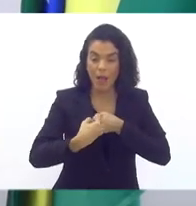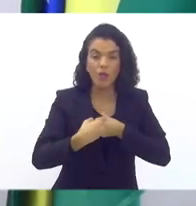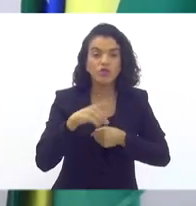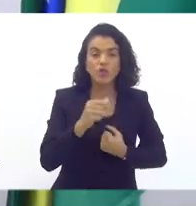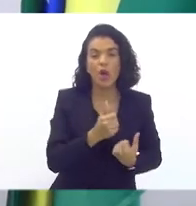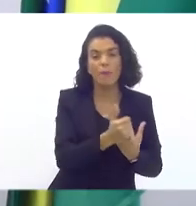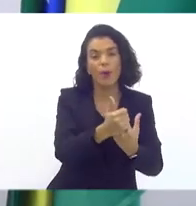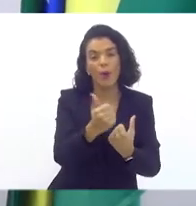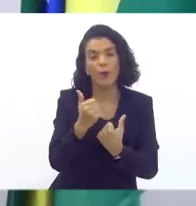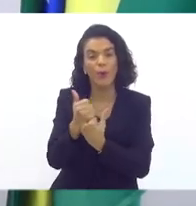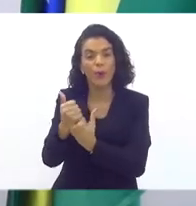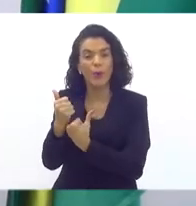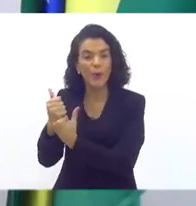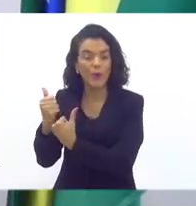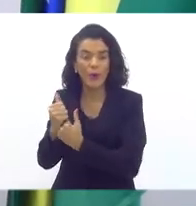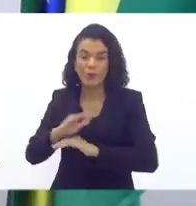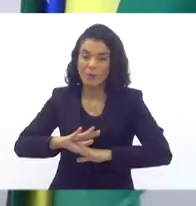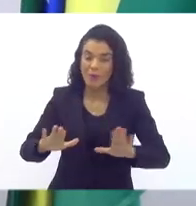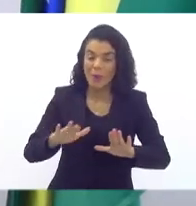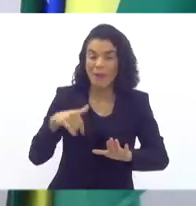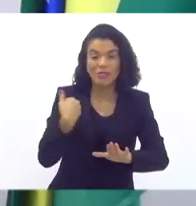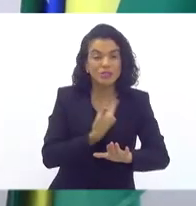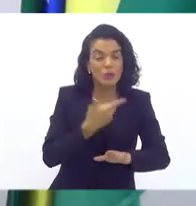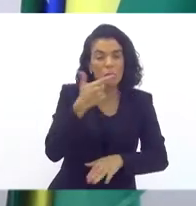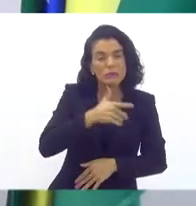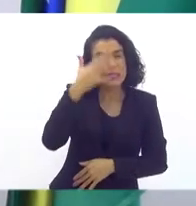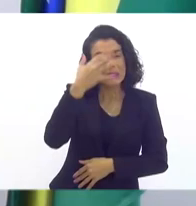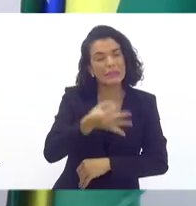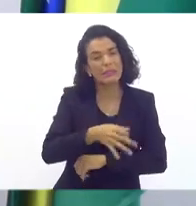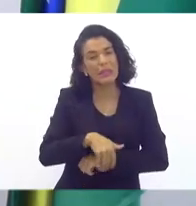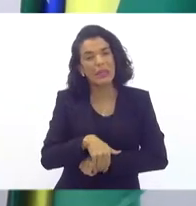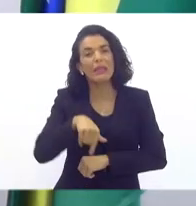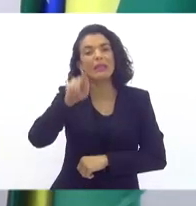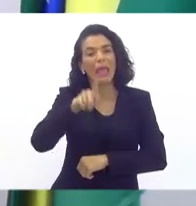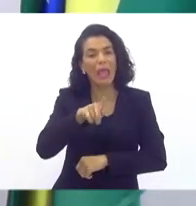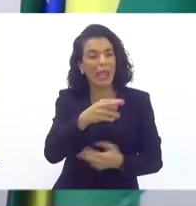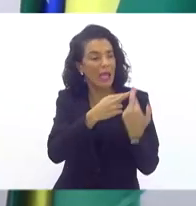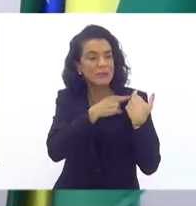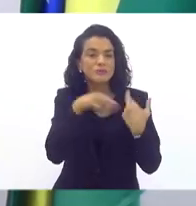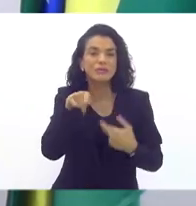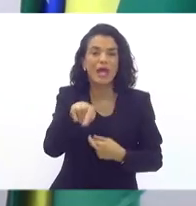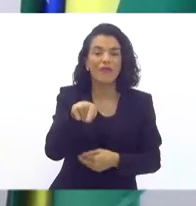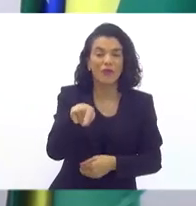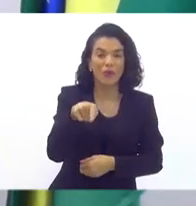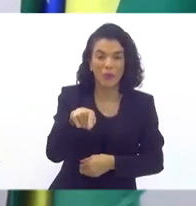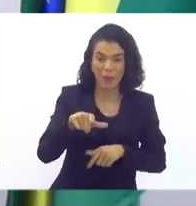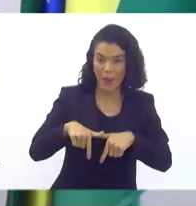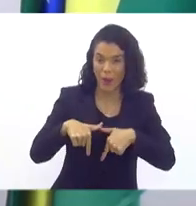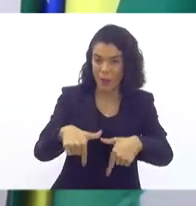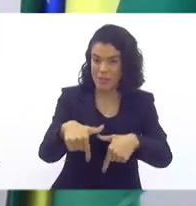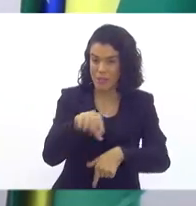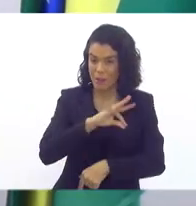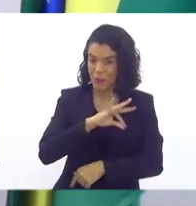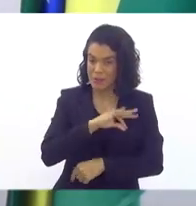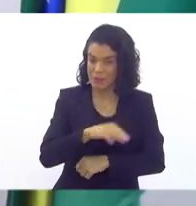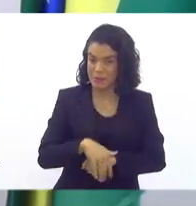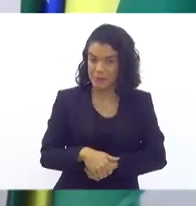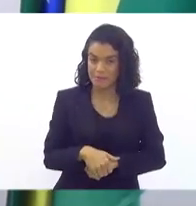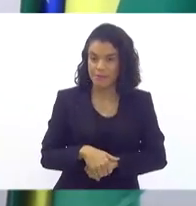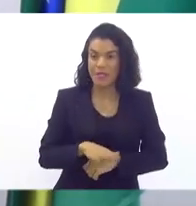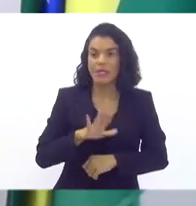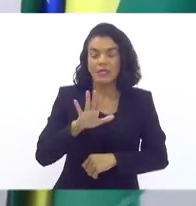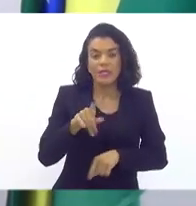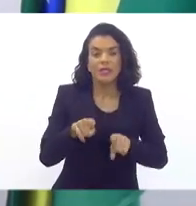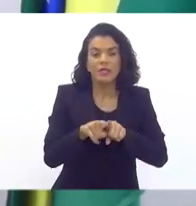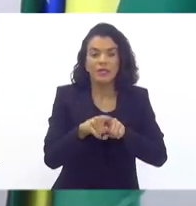apoiador daquelas operações Mas a gente não consegue entender quem comanda essas operações e aqui eu me permito e já